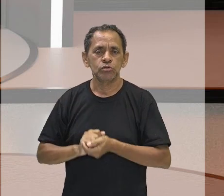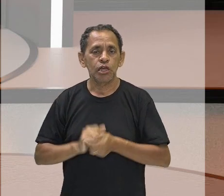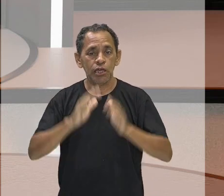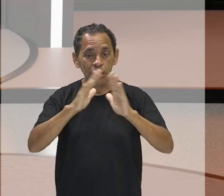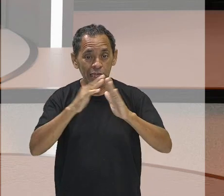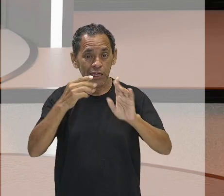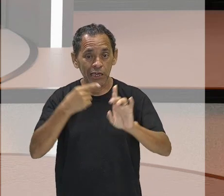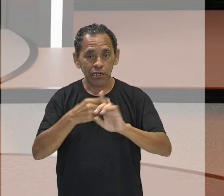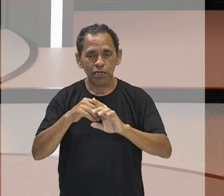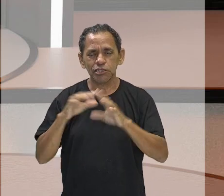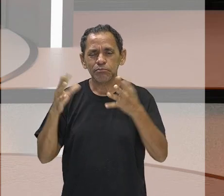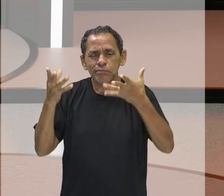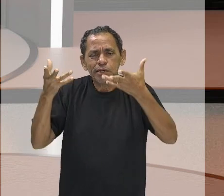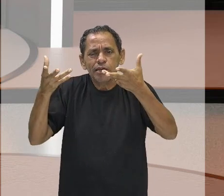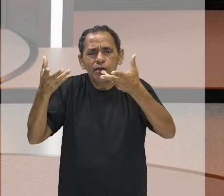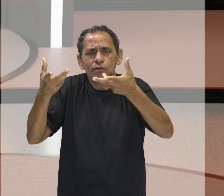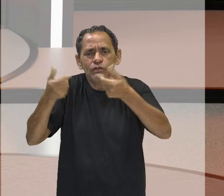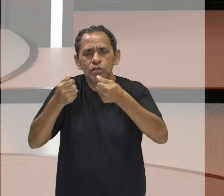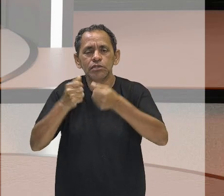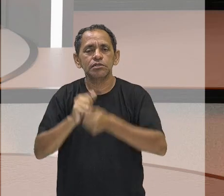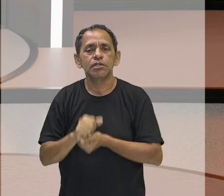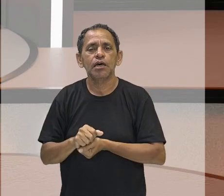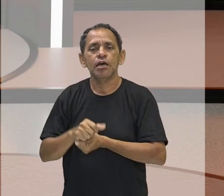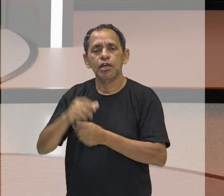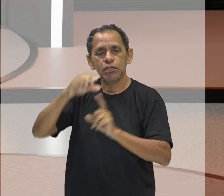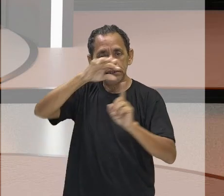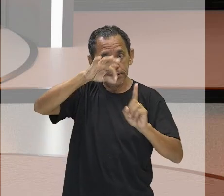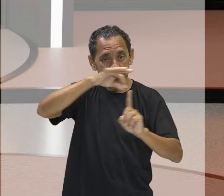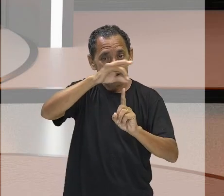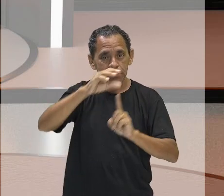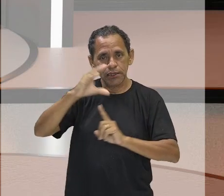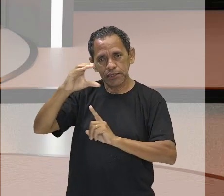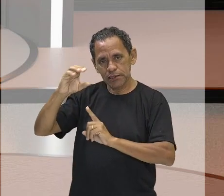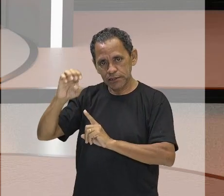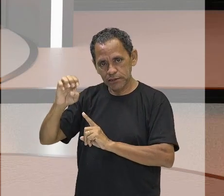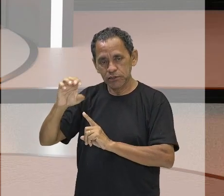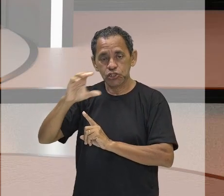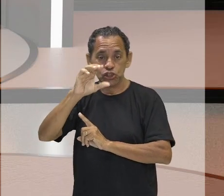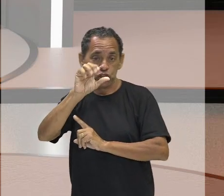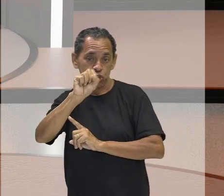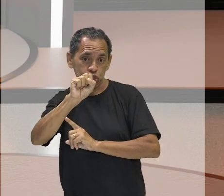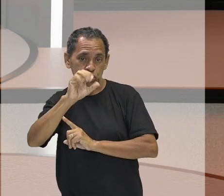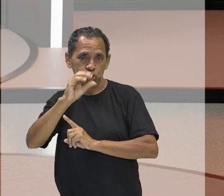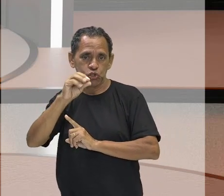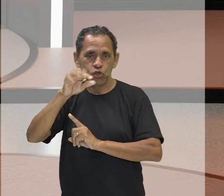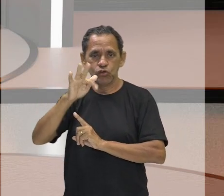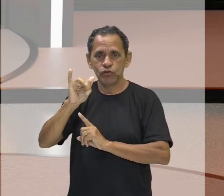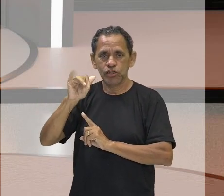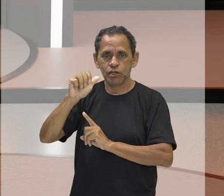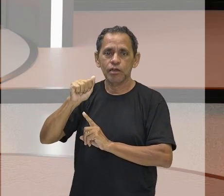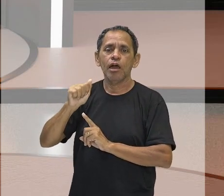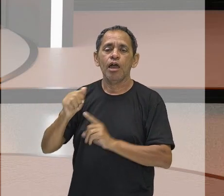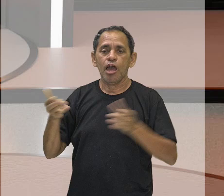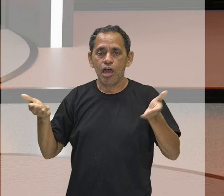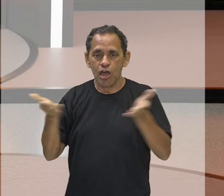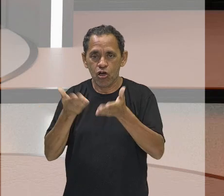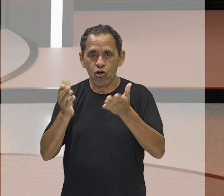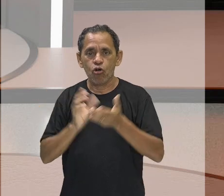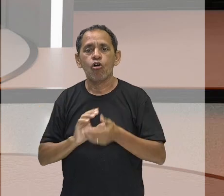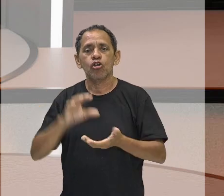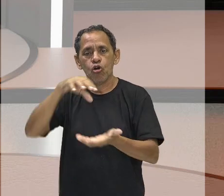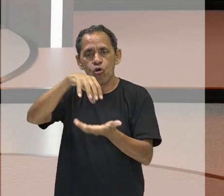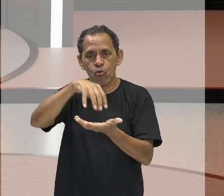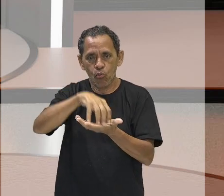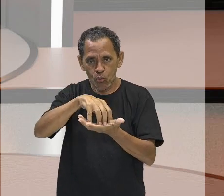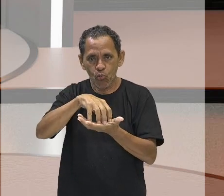e magnífica igreja de Santa Sofia, que após a invasão dos turcos otomanos virou uma mesquita muçulmana e